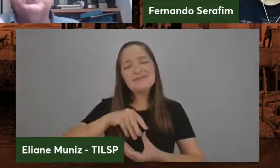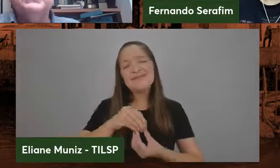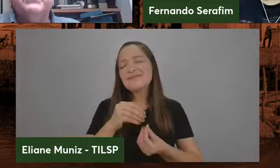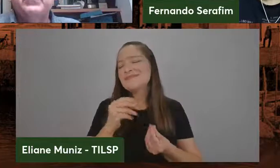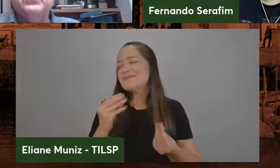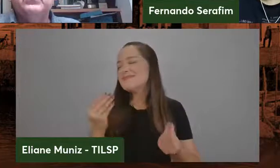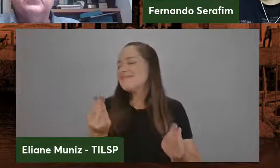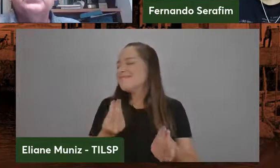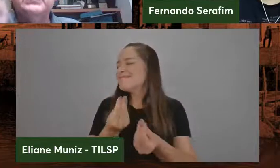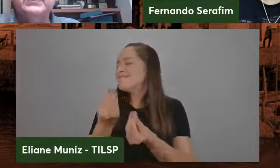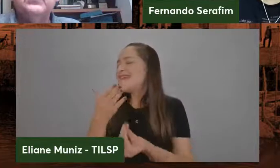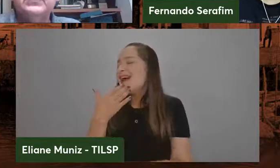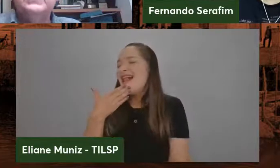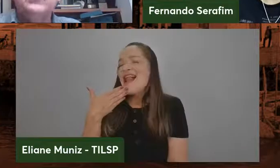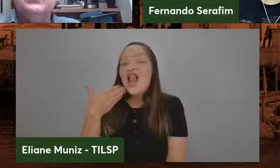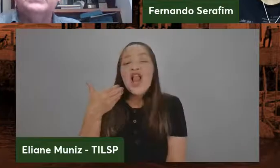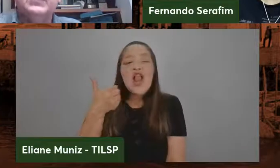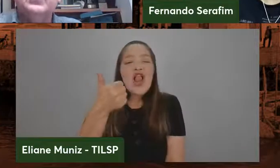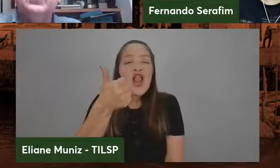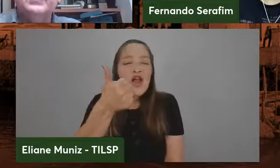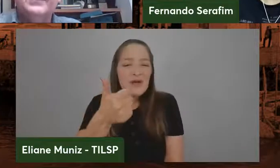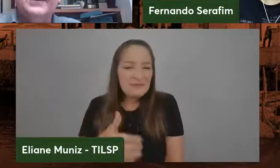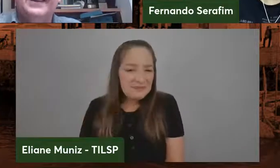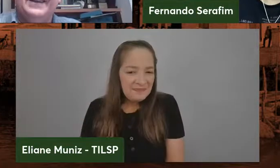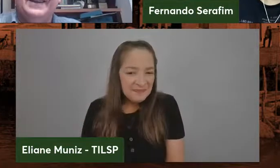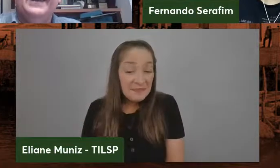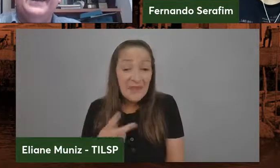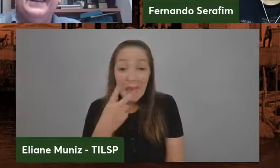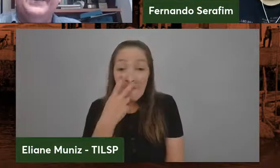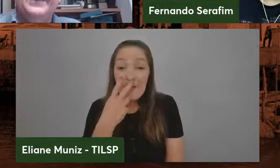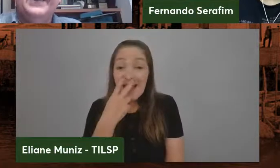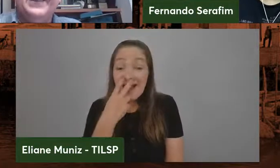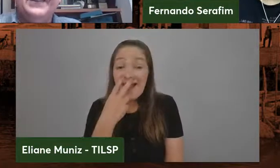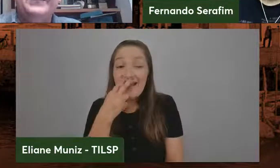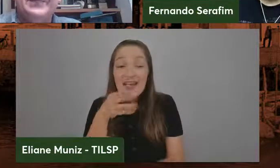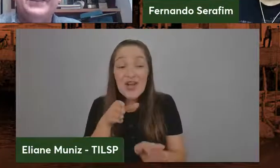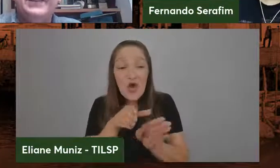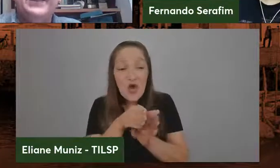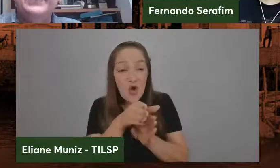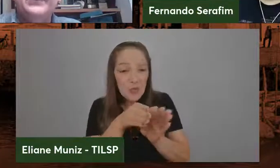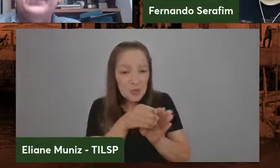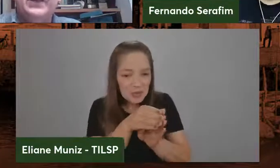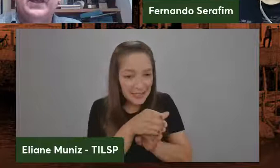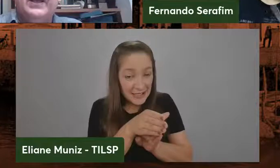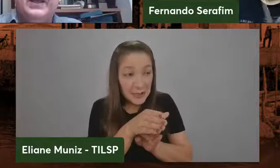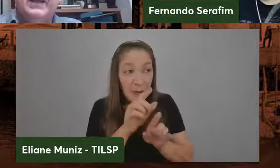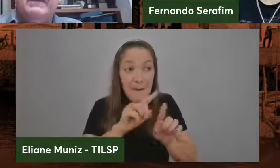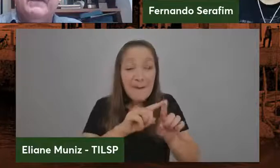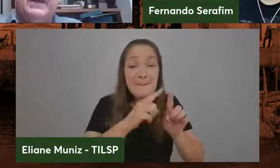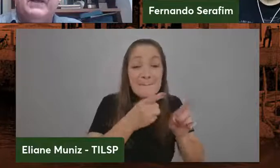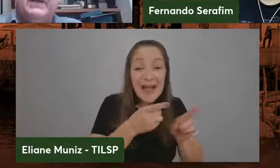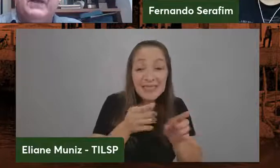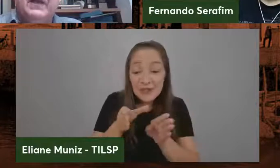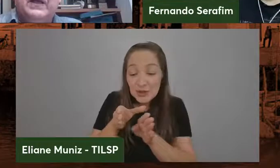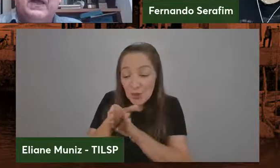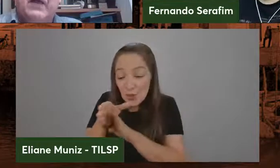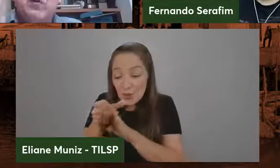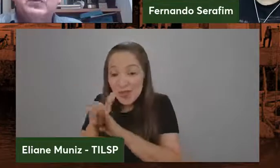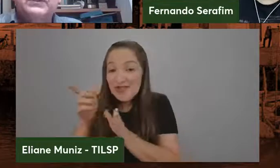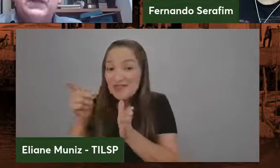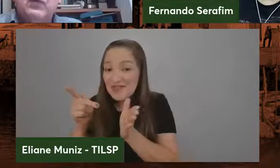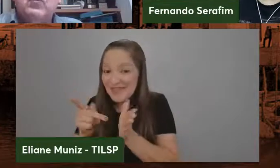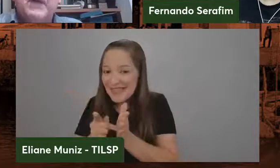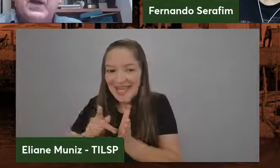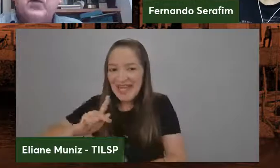É como se fosse um conselho sem conselho. Uhum. Não sei se você entende isso. Perfeito, perfeito. É